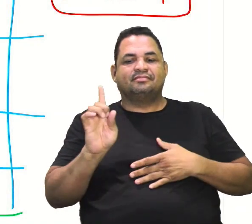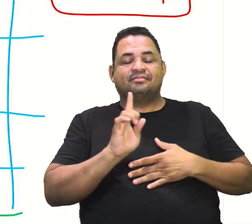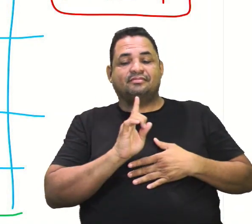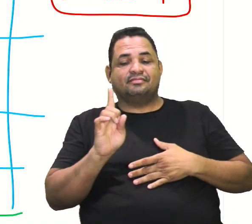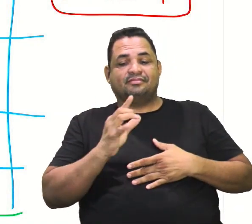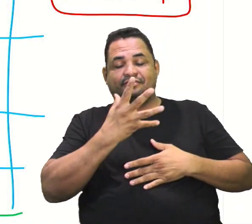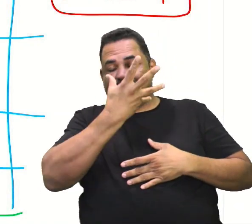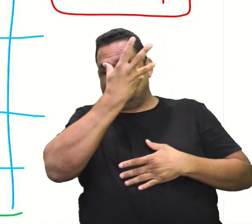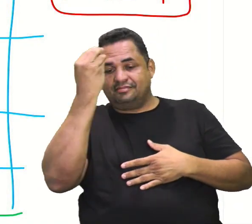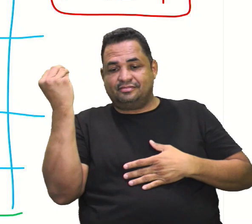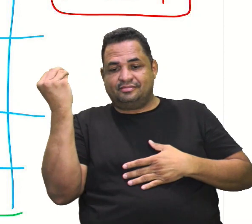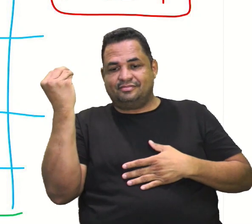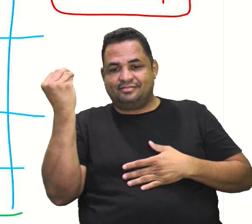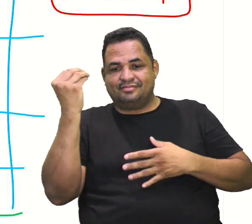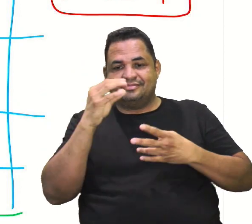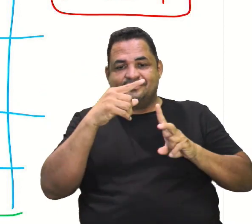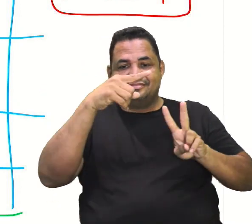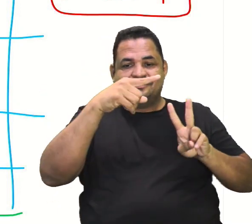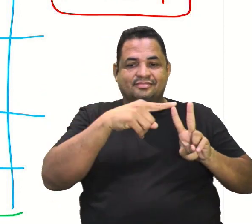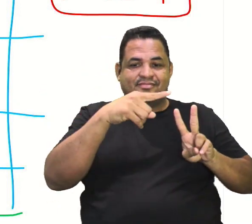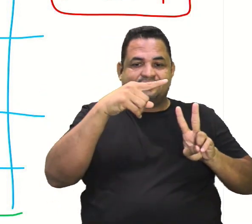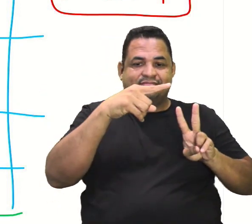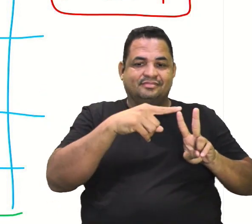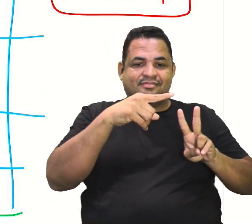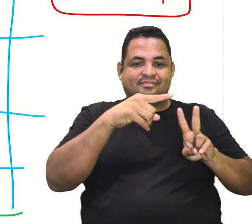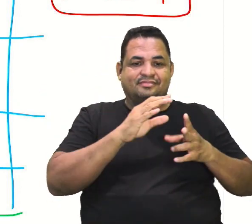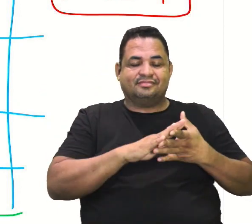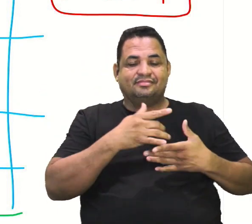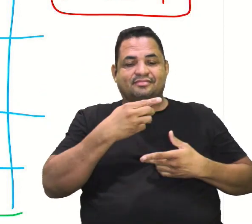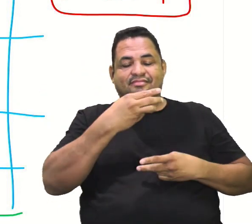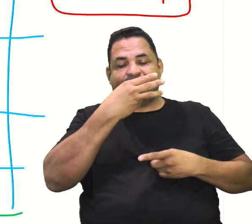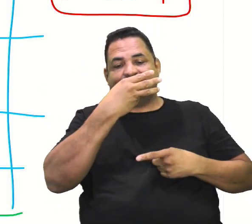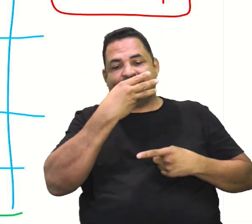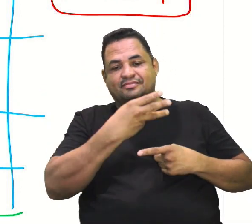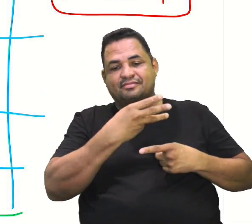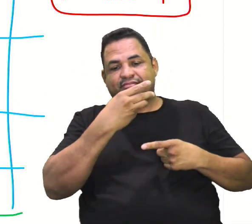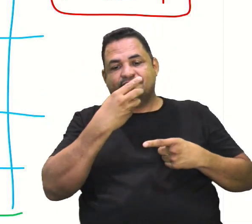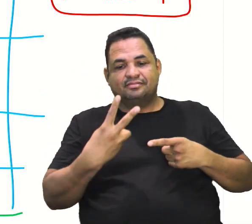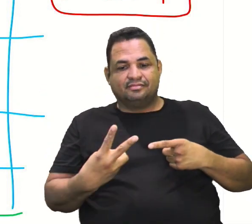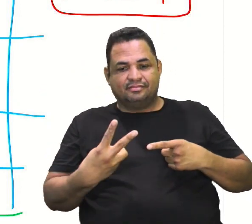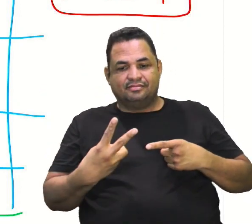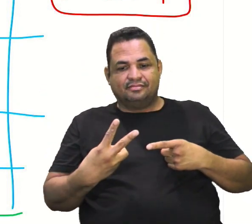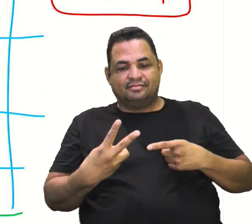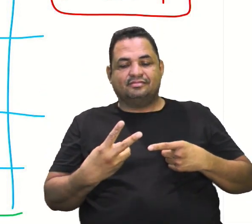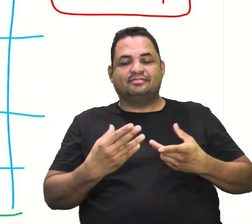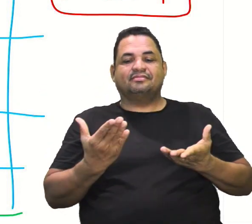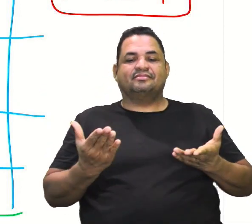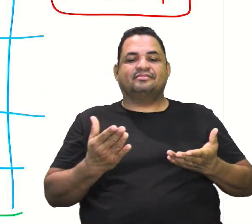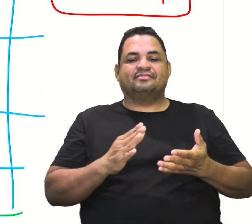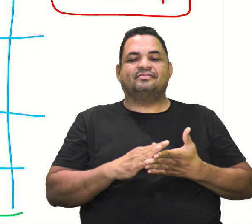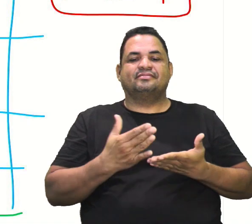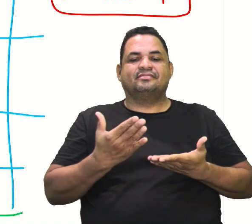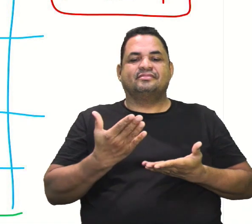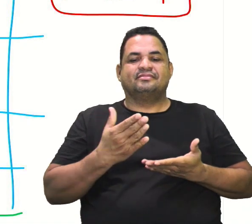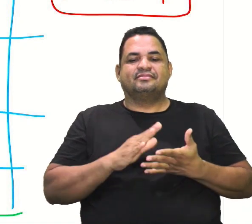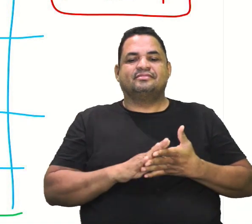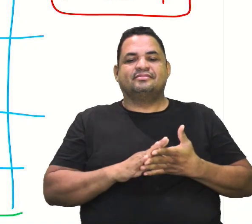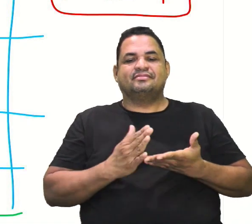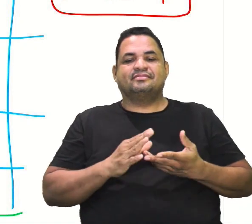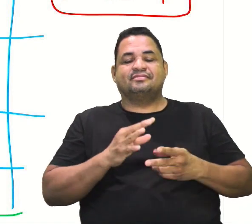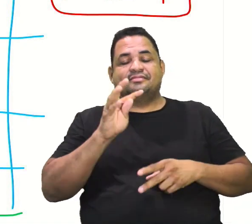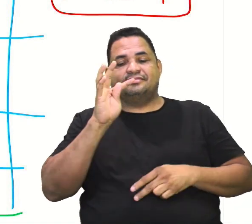Não esqueça da raiz no 3 e no 2.